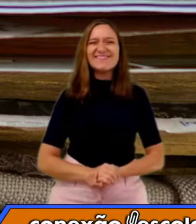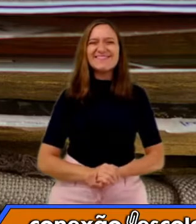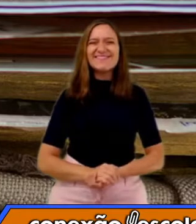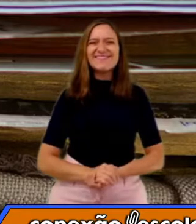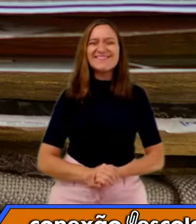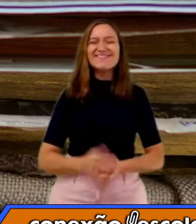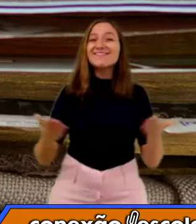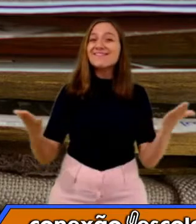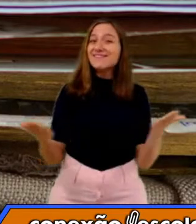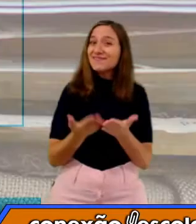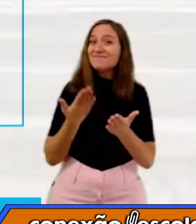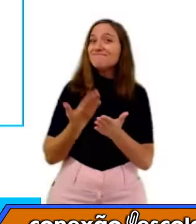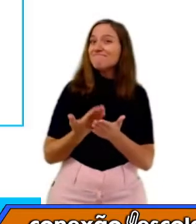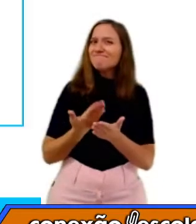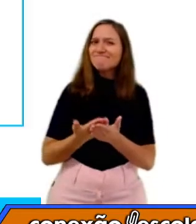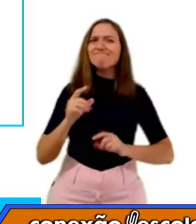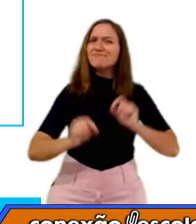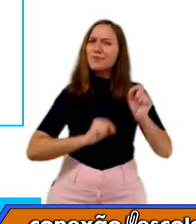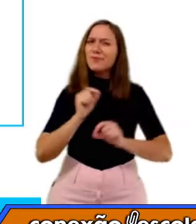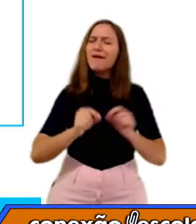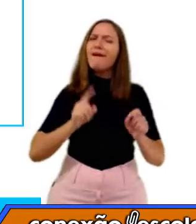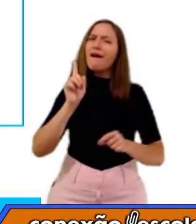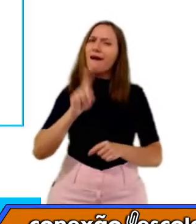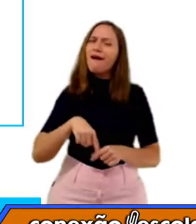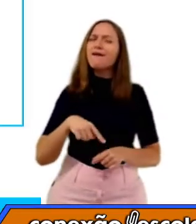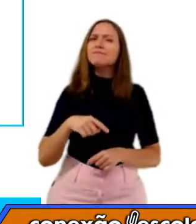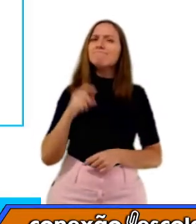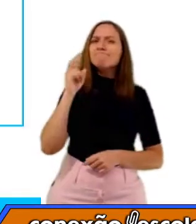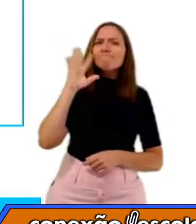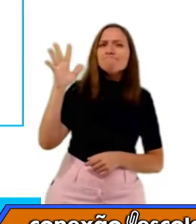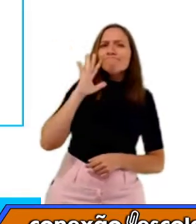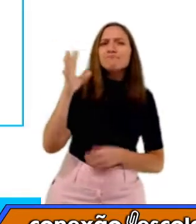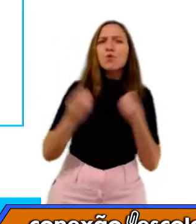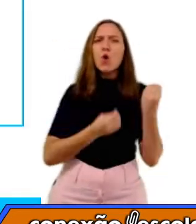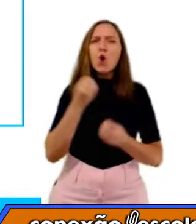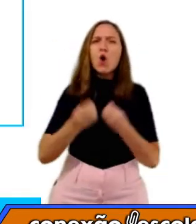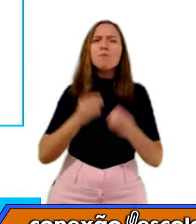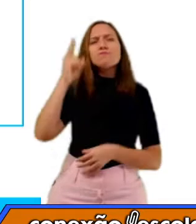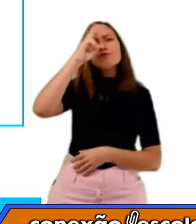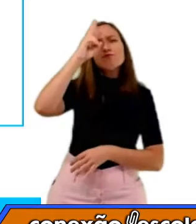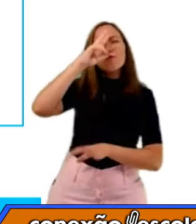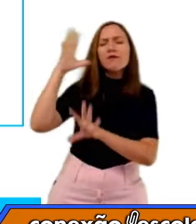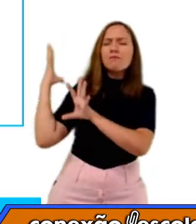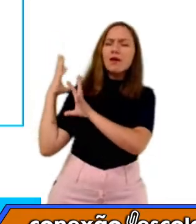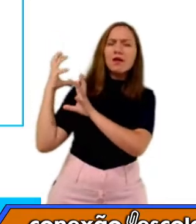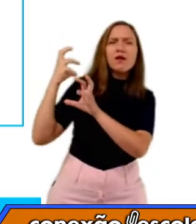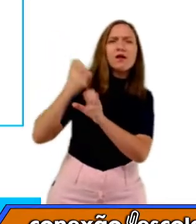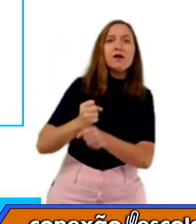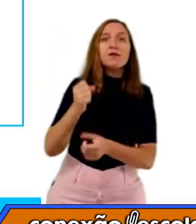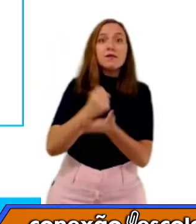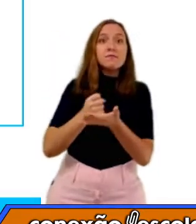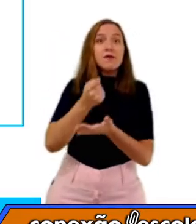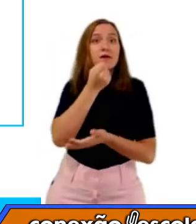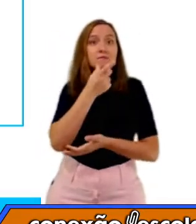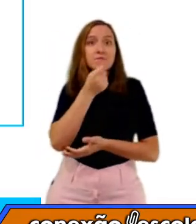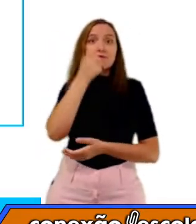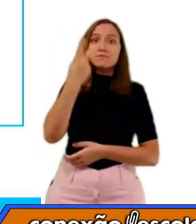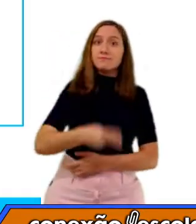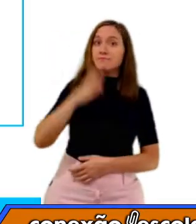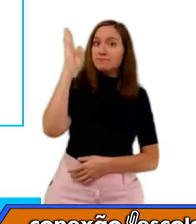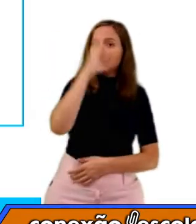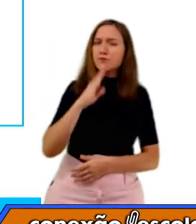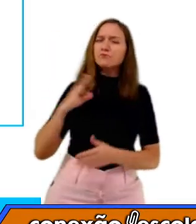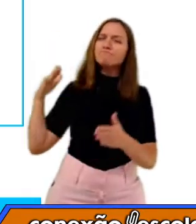Na nossa aula, nós vamos ter uma breve discussão da história dos medicamentos no Brasil. Vamos